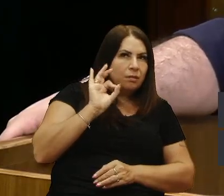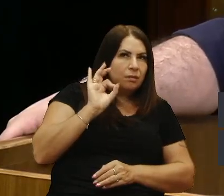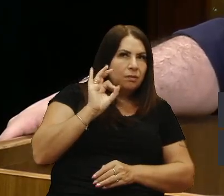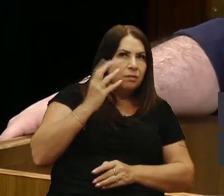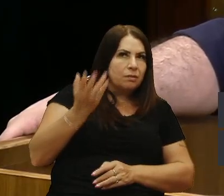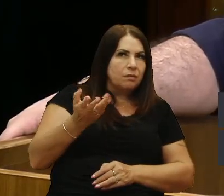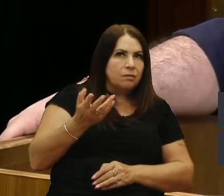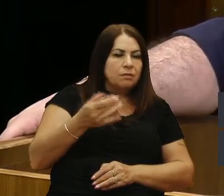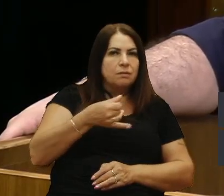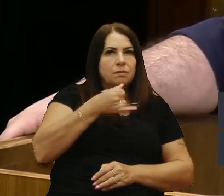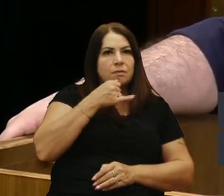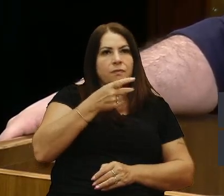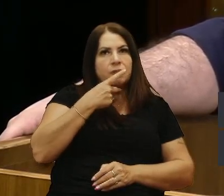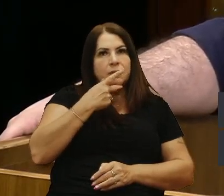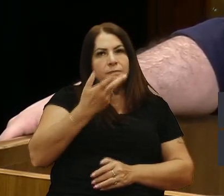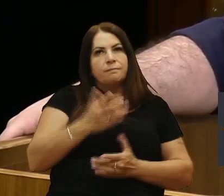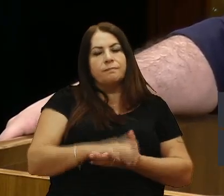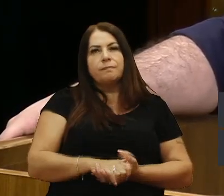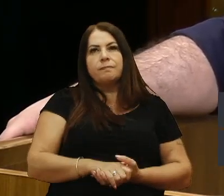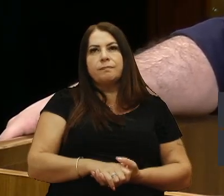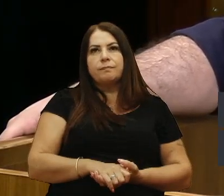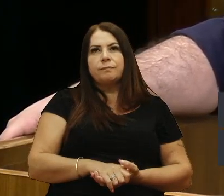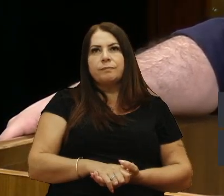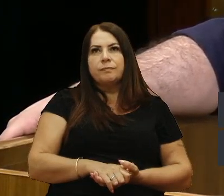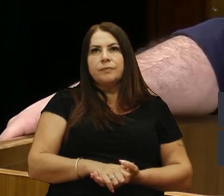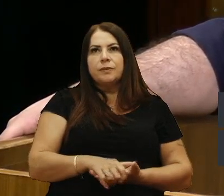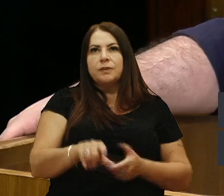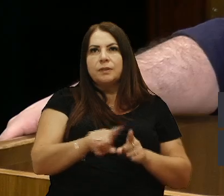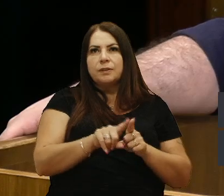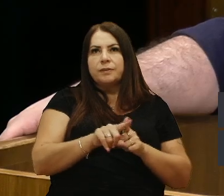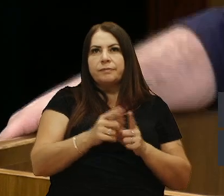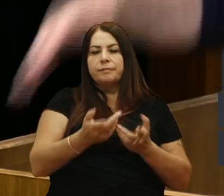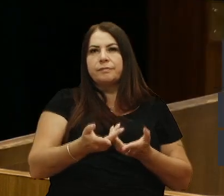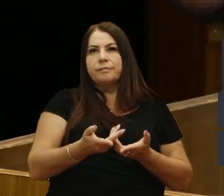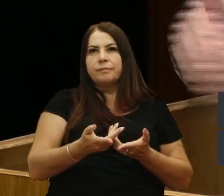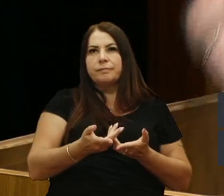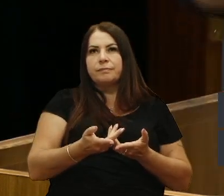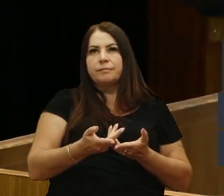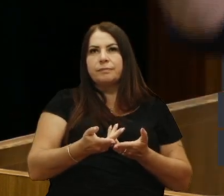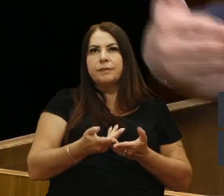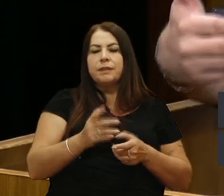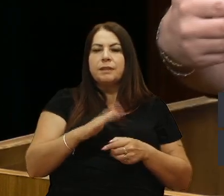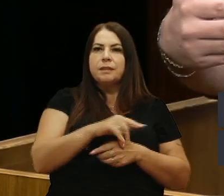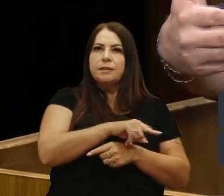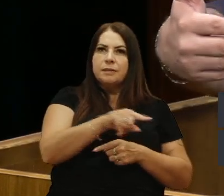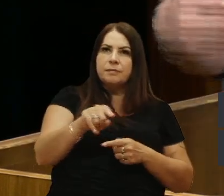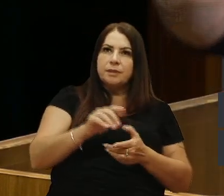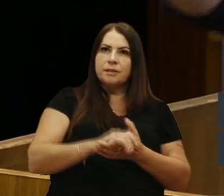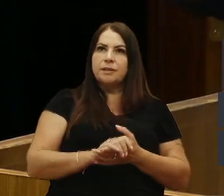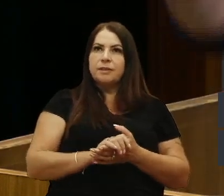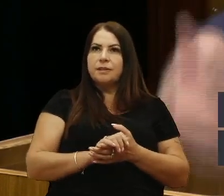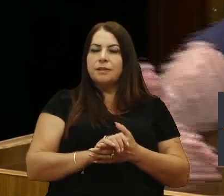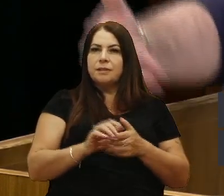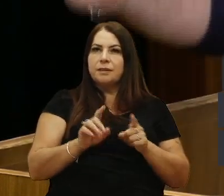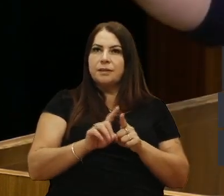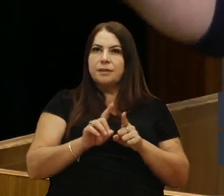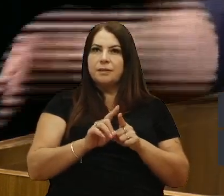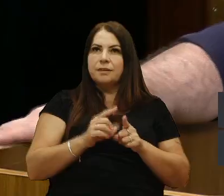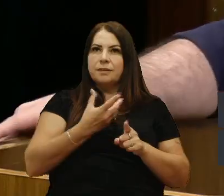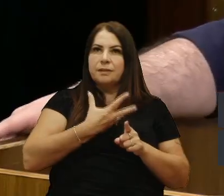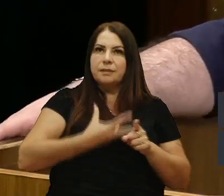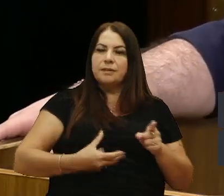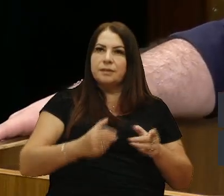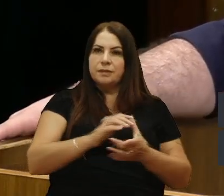fazer uma fala assim, cara. É triste. Mas é uma fala assim, ó, de indignação, mas mais ainda, que eu